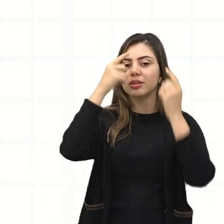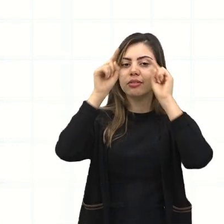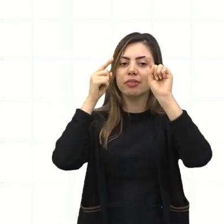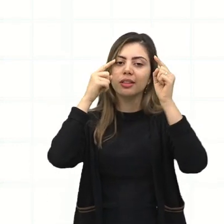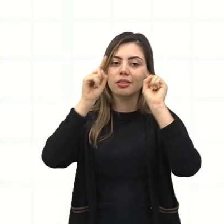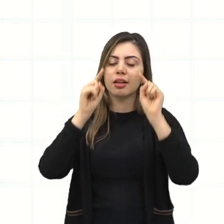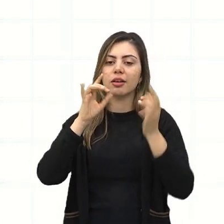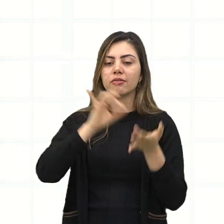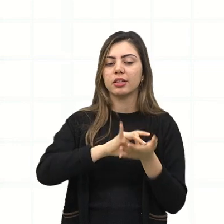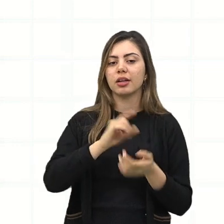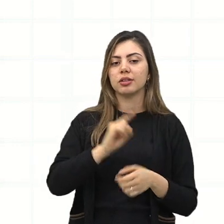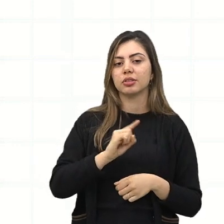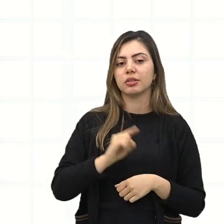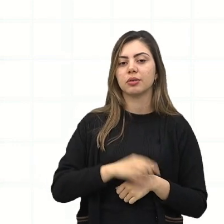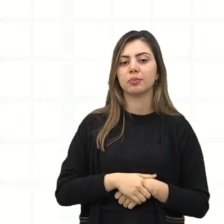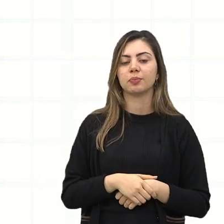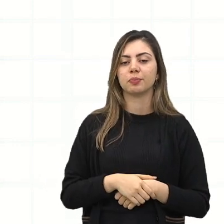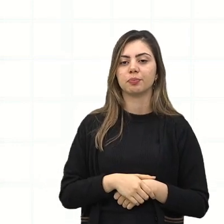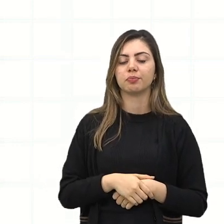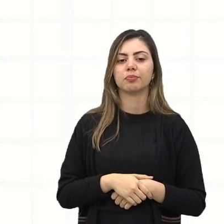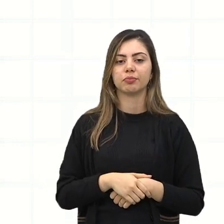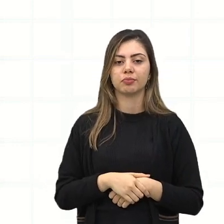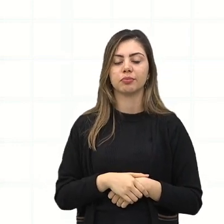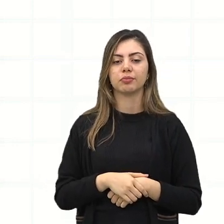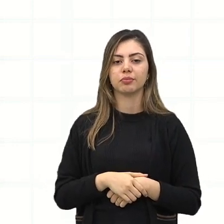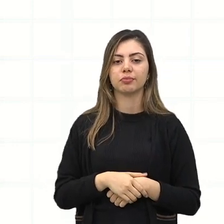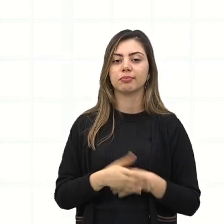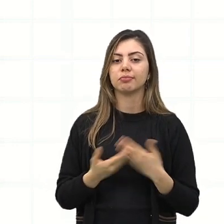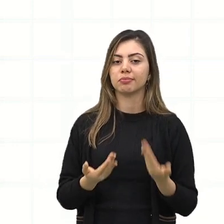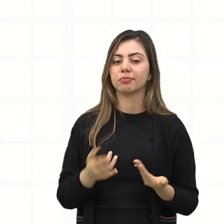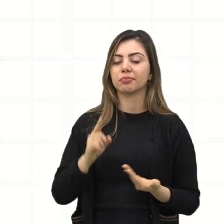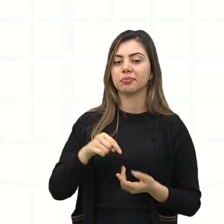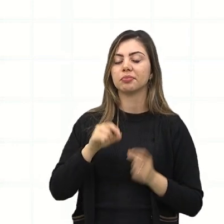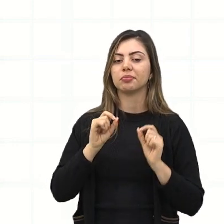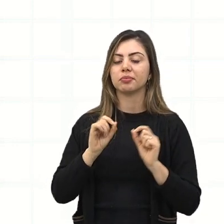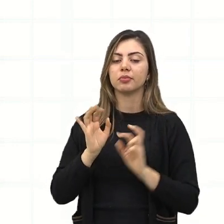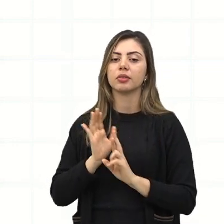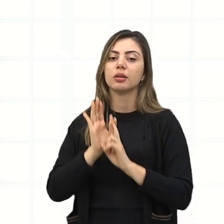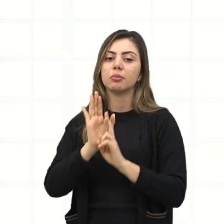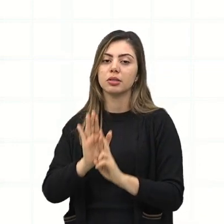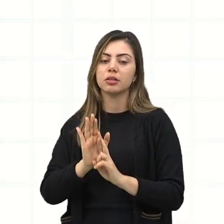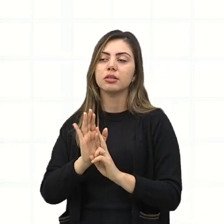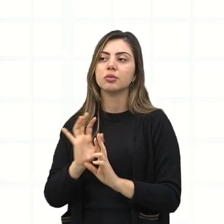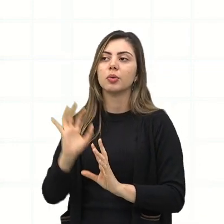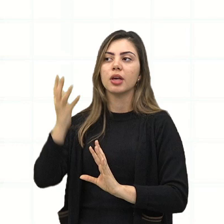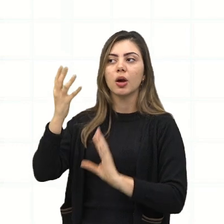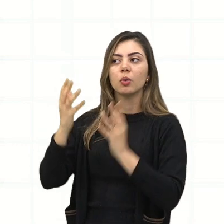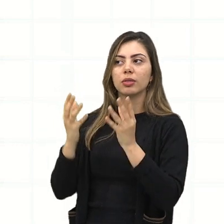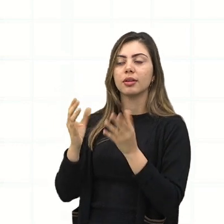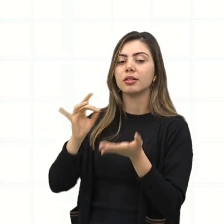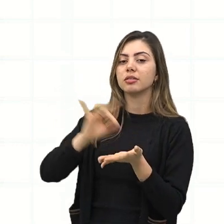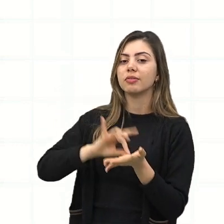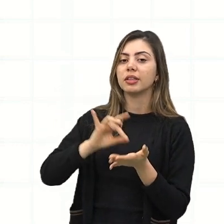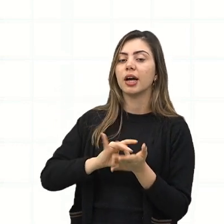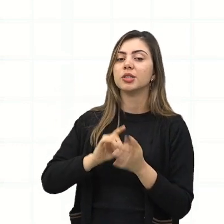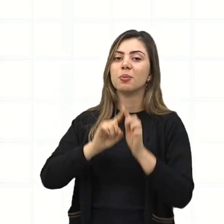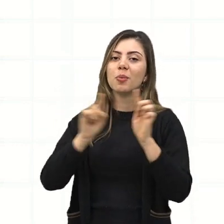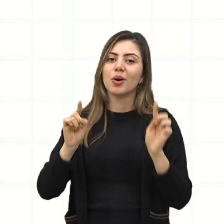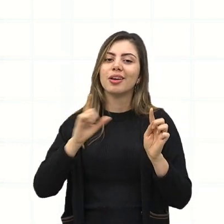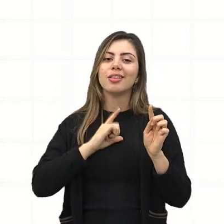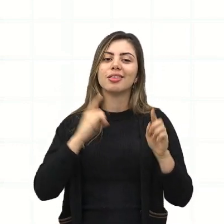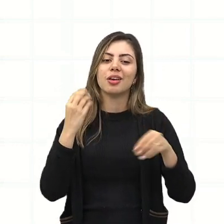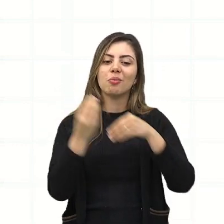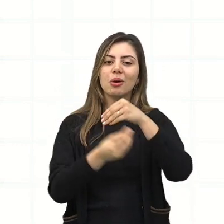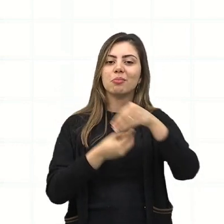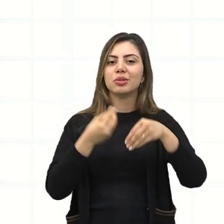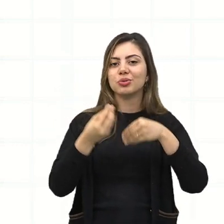uma representação fiel da realidade, é uma representação de um elemento da realidade, mas ao mesmo tempo retrabalhado